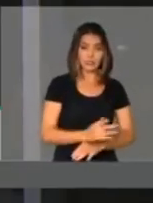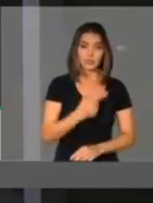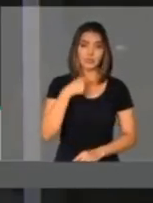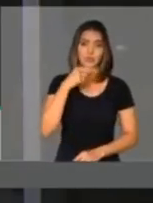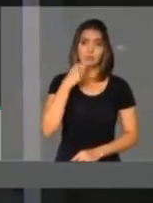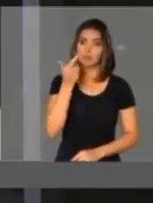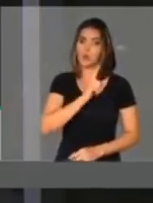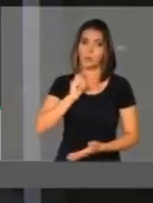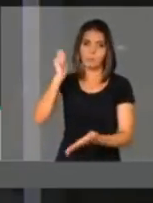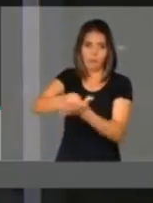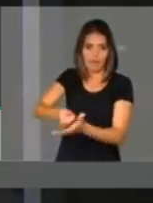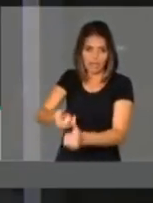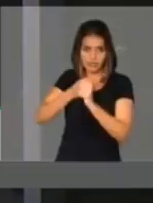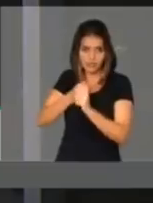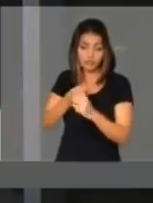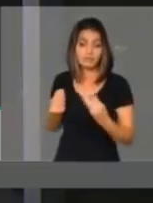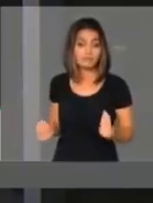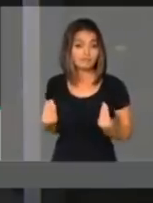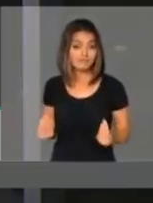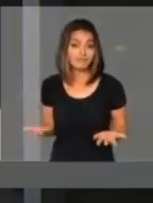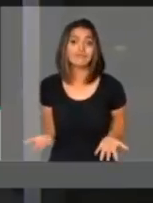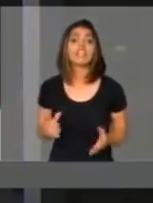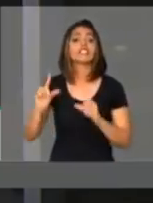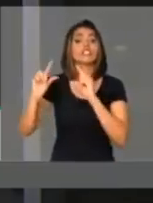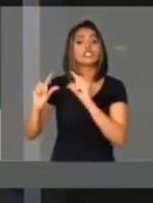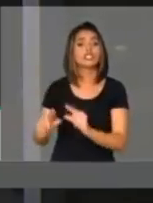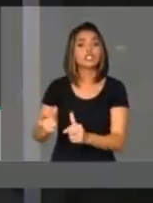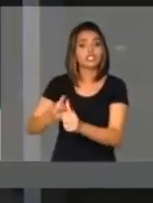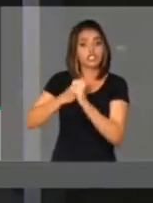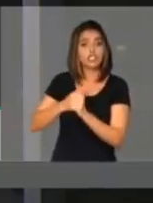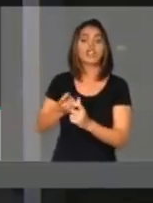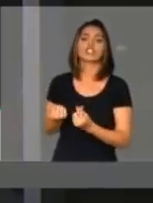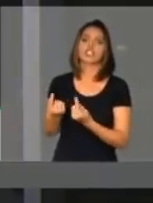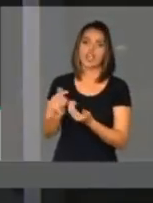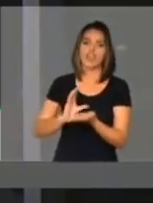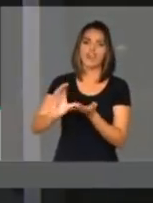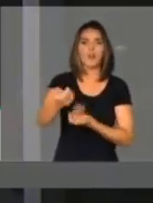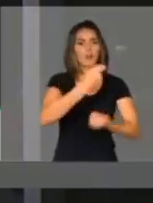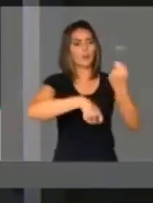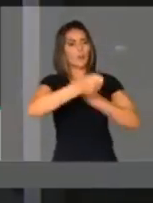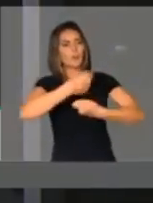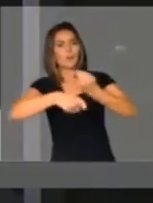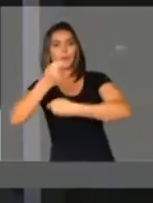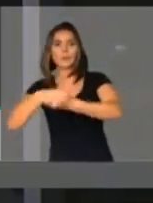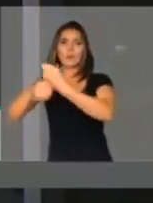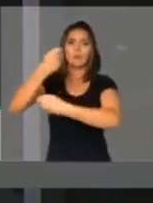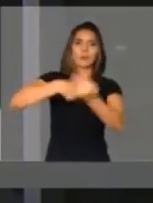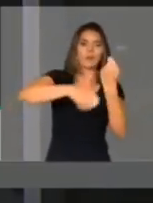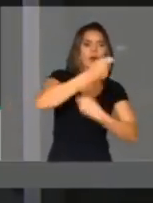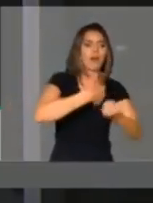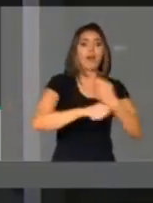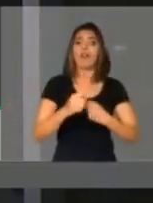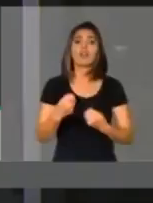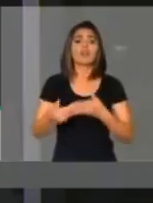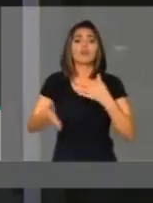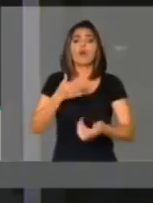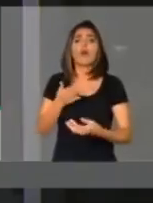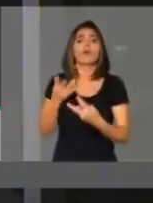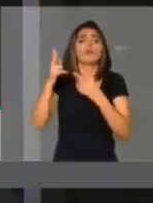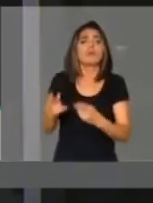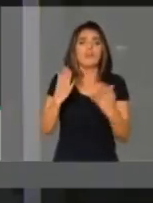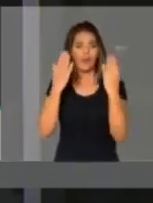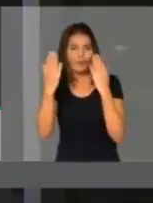E mais, pagando a sua dívida, diminuindo a dívida, nós temos mais dinheiro disponível no mercado. O dinheiro é como se fosse qualquer outro produto. Quanto